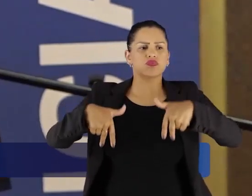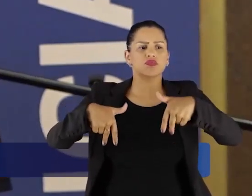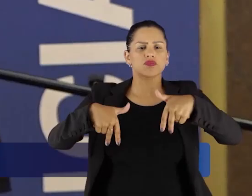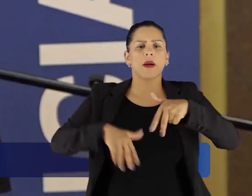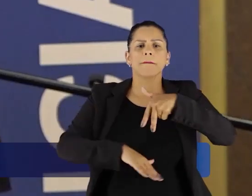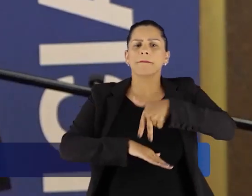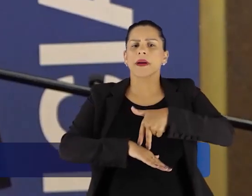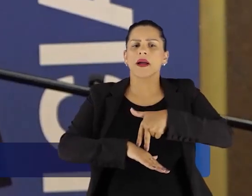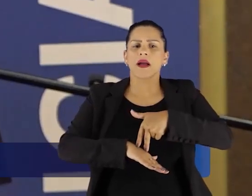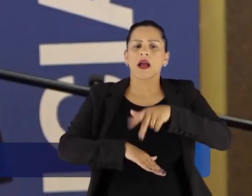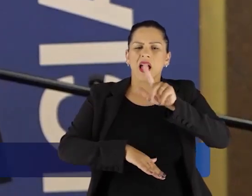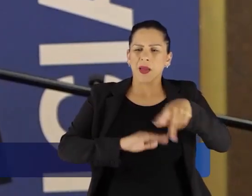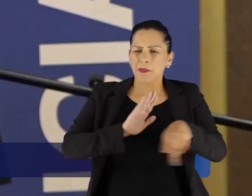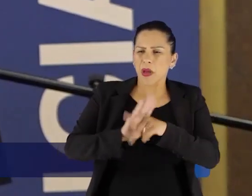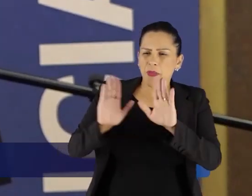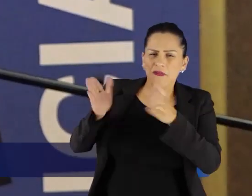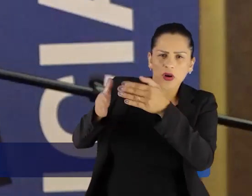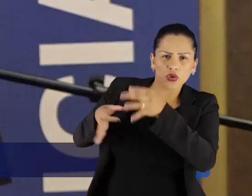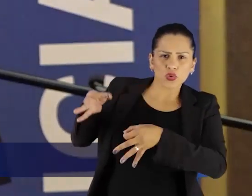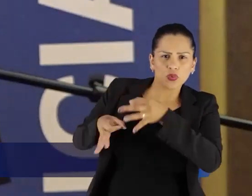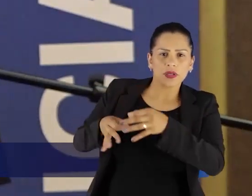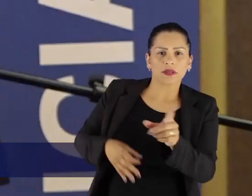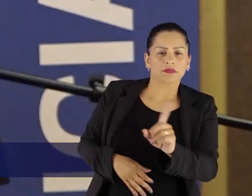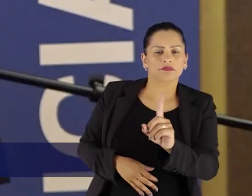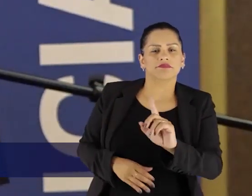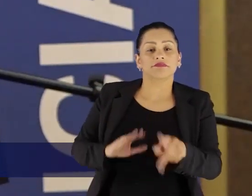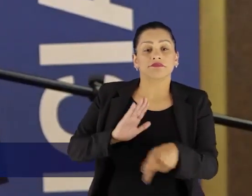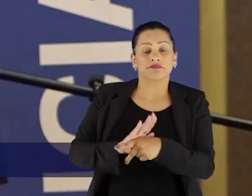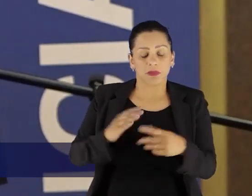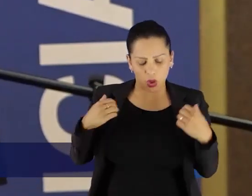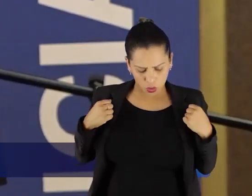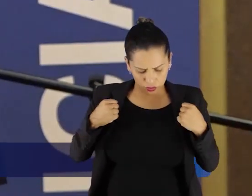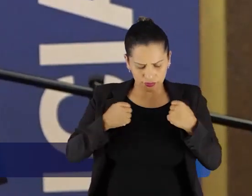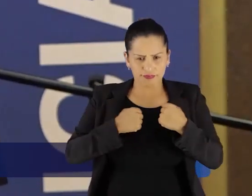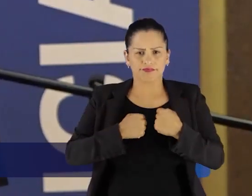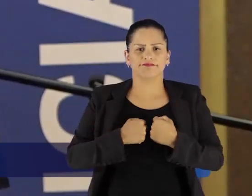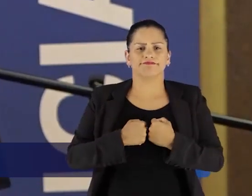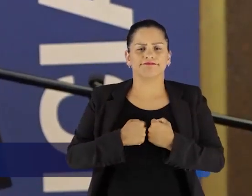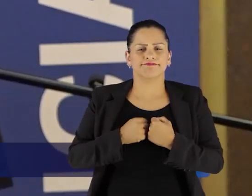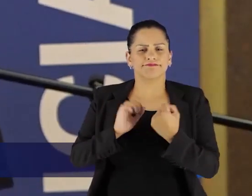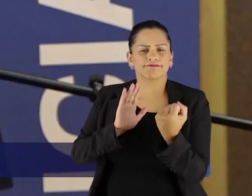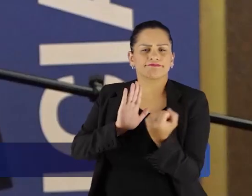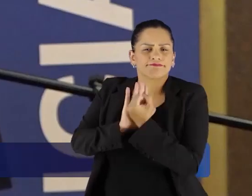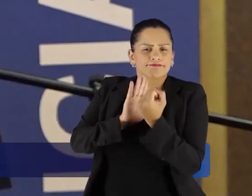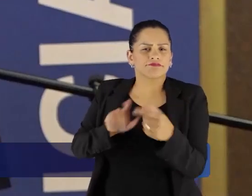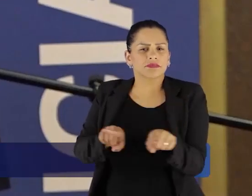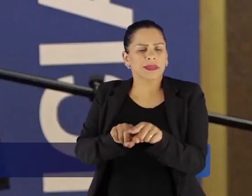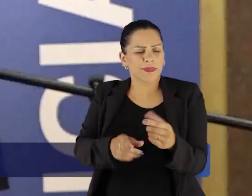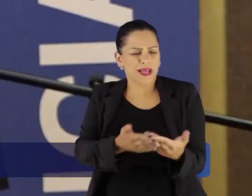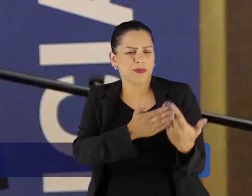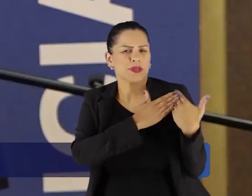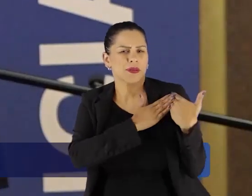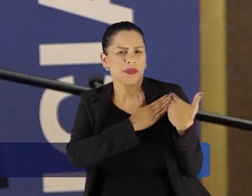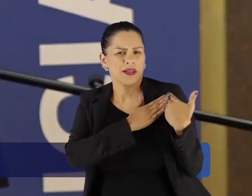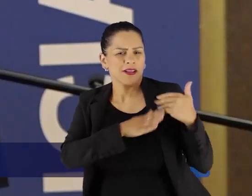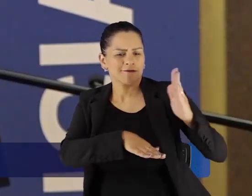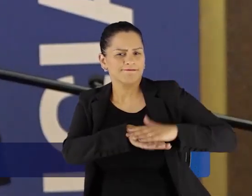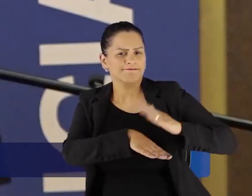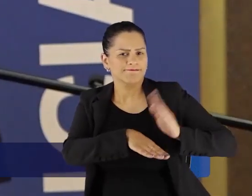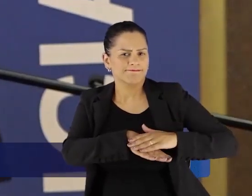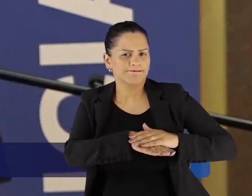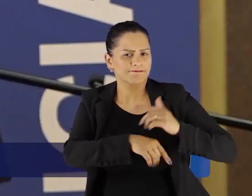para o indivíduo mas para toga aquele veste ele enverga e para o papel que ele vai desempenhar